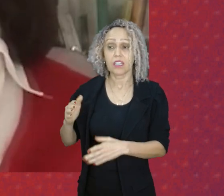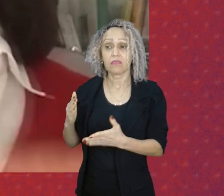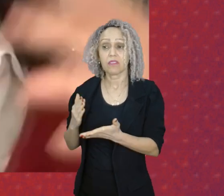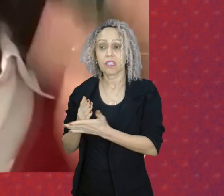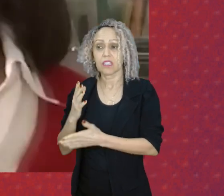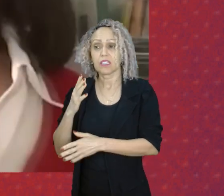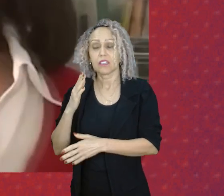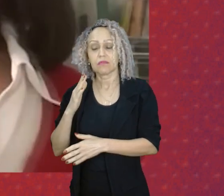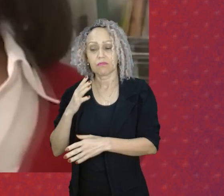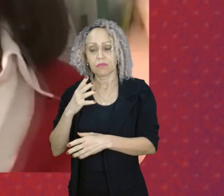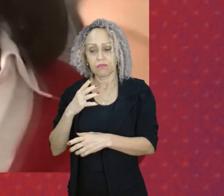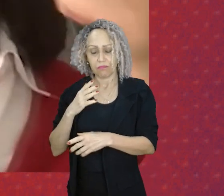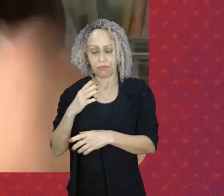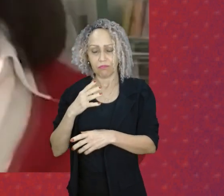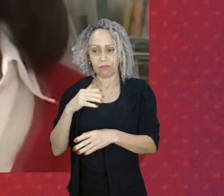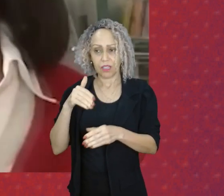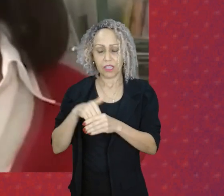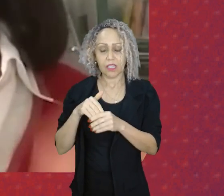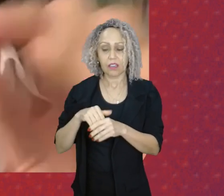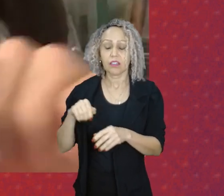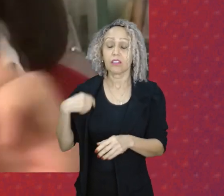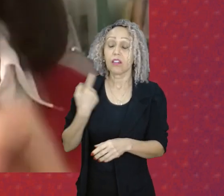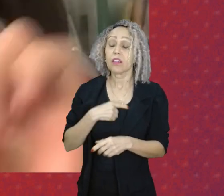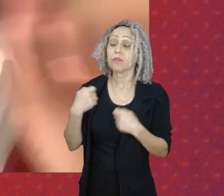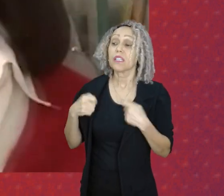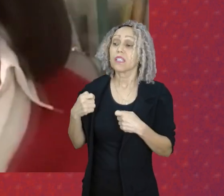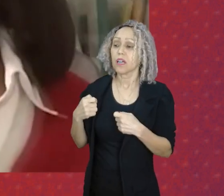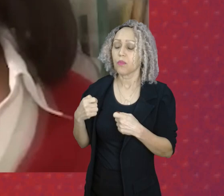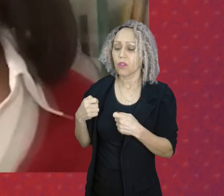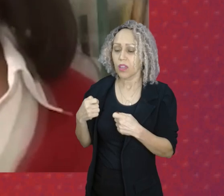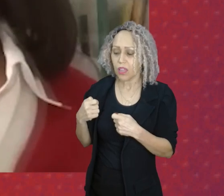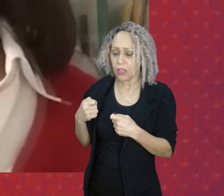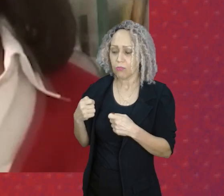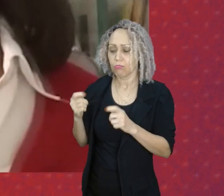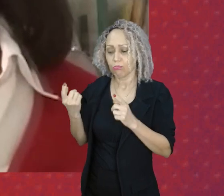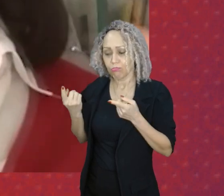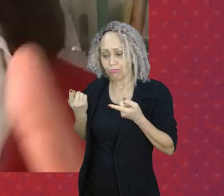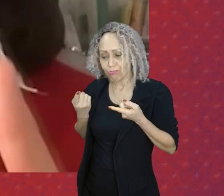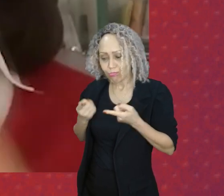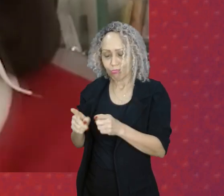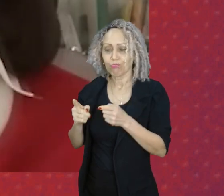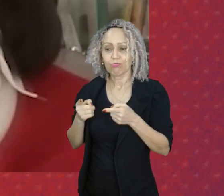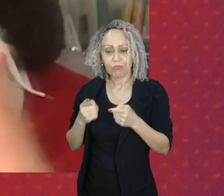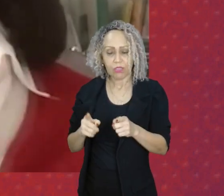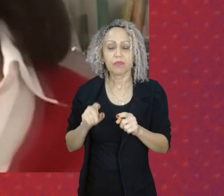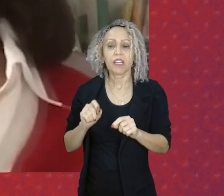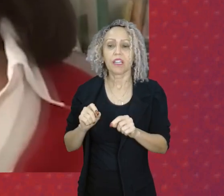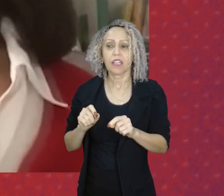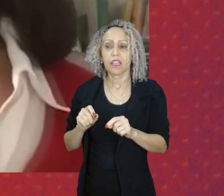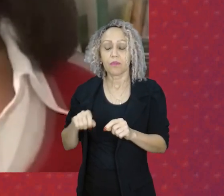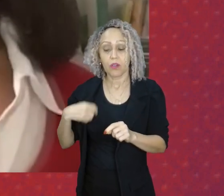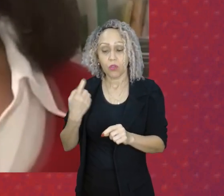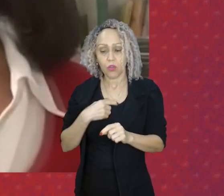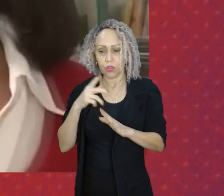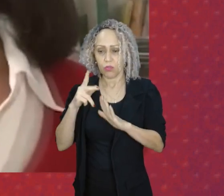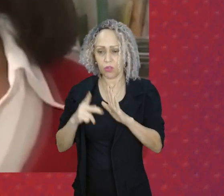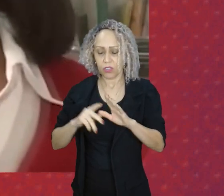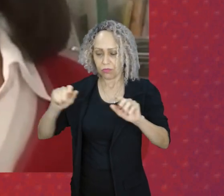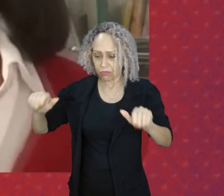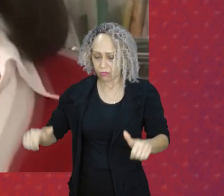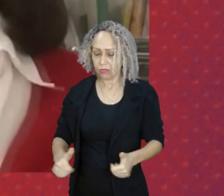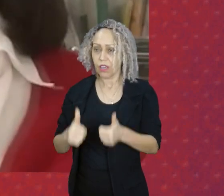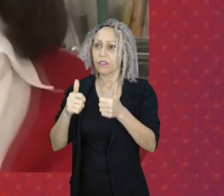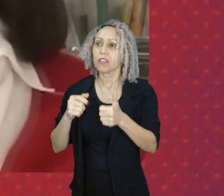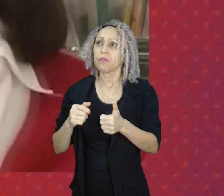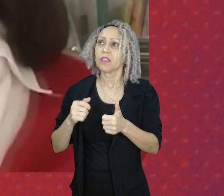que deve ajudar a qualificar o nosso projeto, repito, de reconstrução e transformação do país.